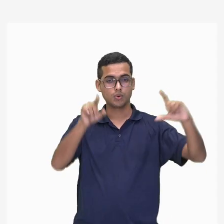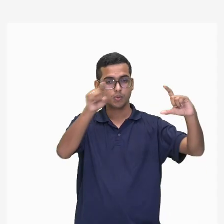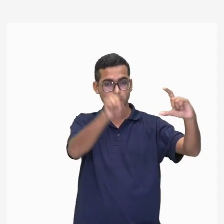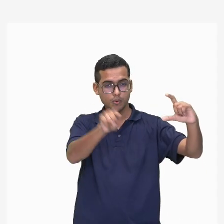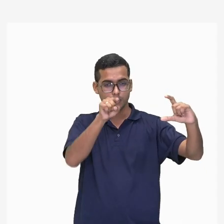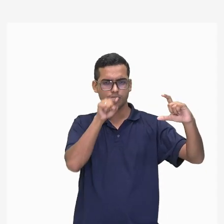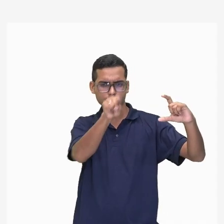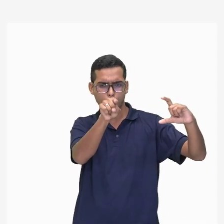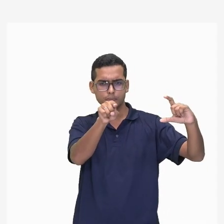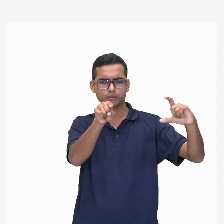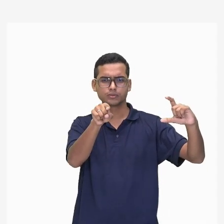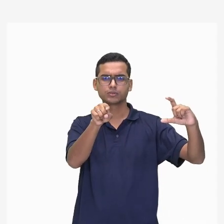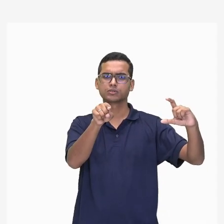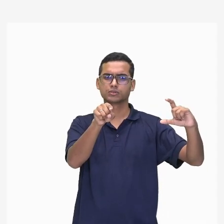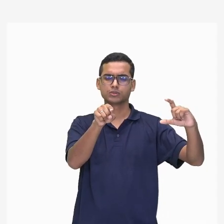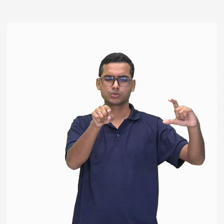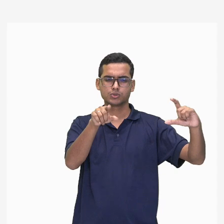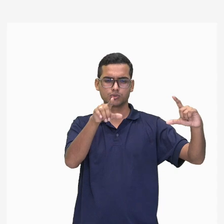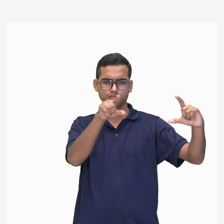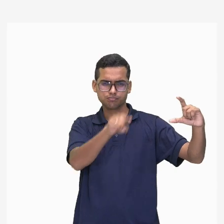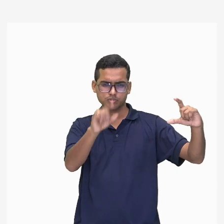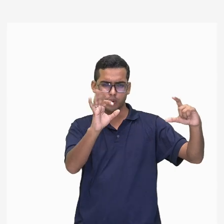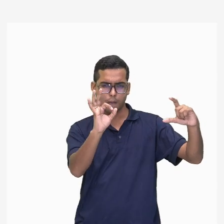área interna, que é o anel menor,